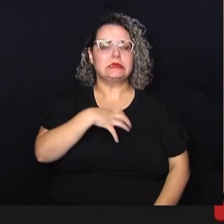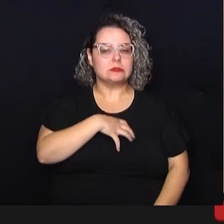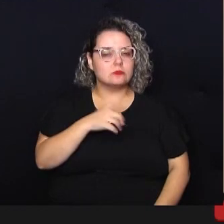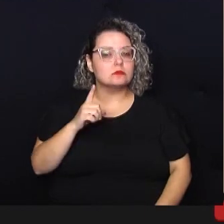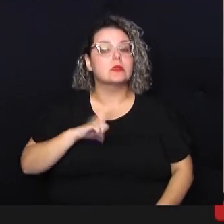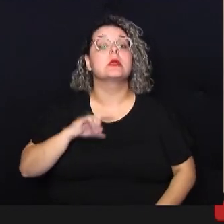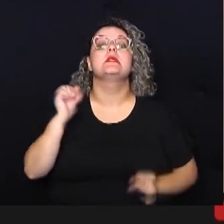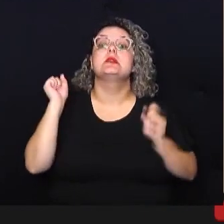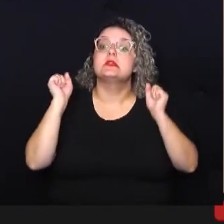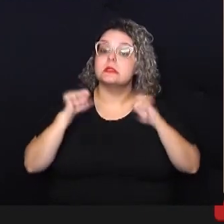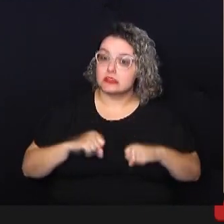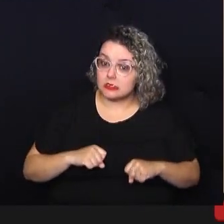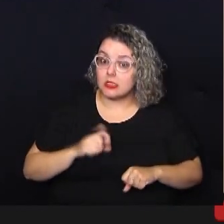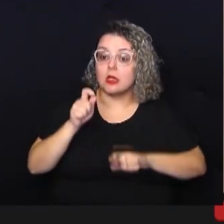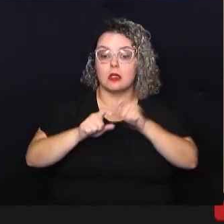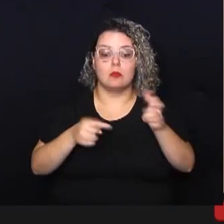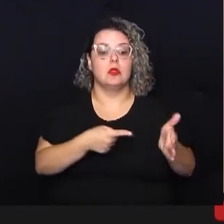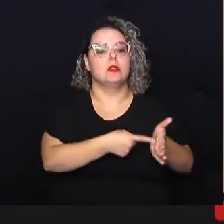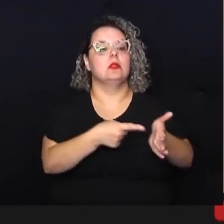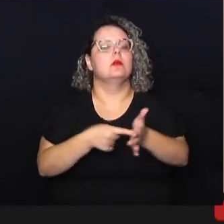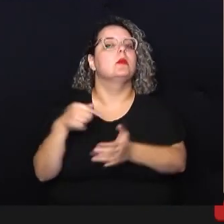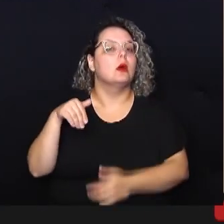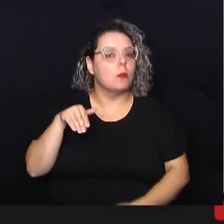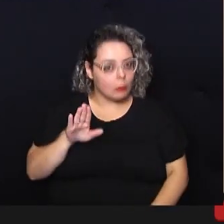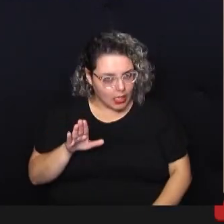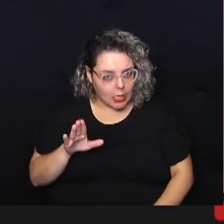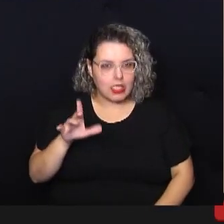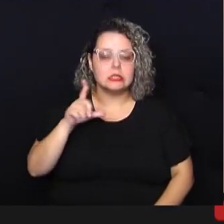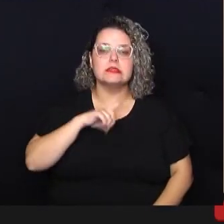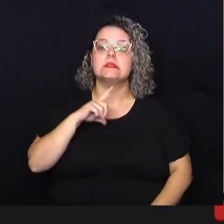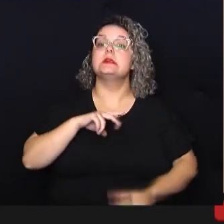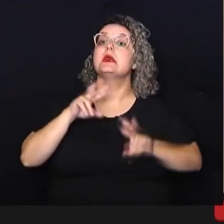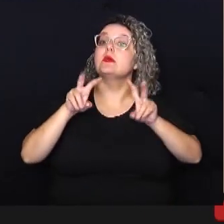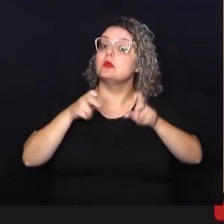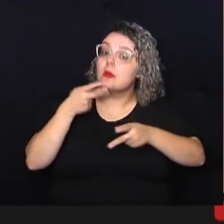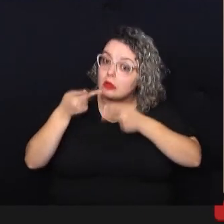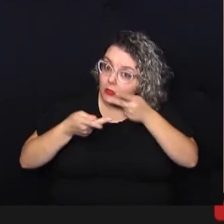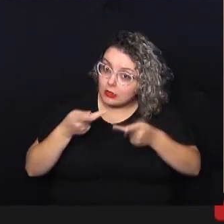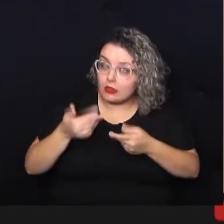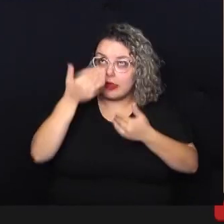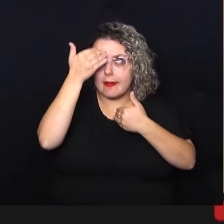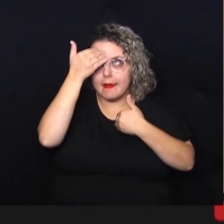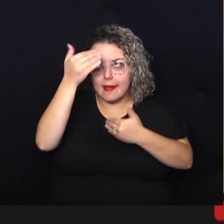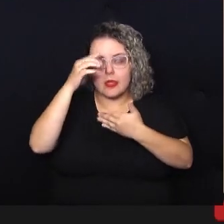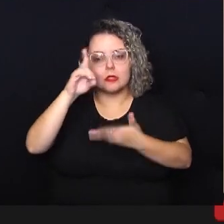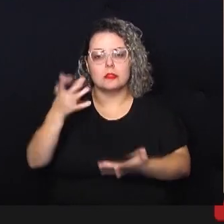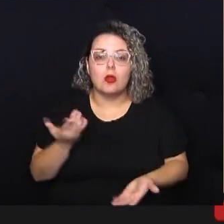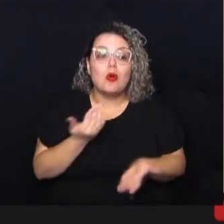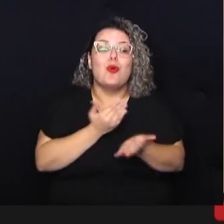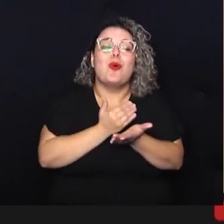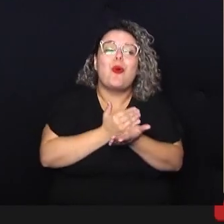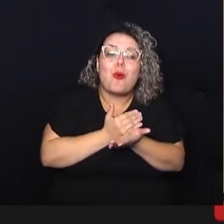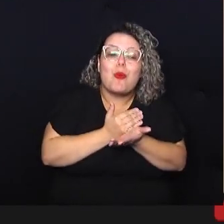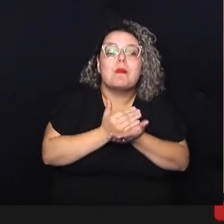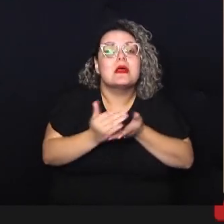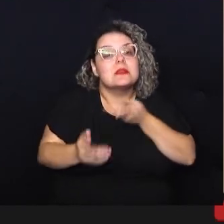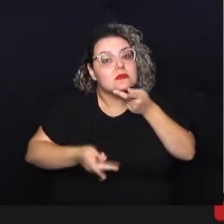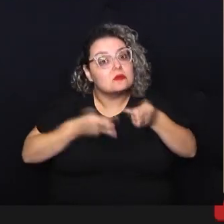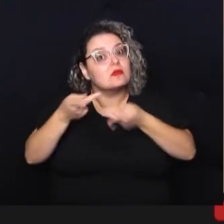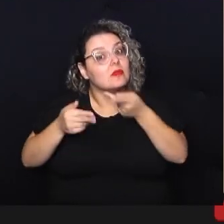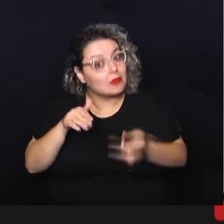as pessoas têm denunciado mais, isso tem sido um assunto mais falado, graças a Deus, a gente está começando a falar mais sobre isso,